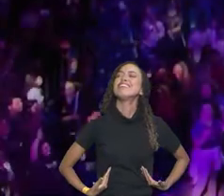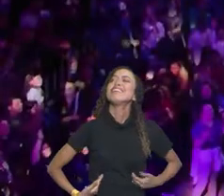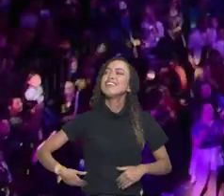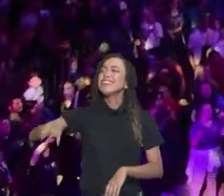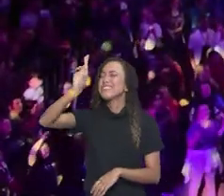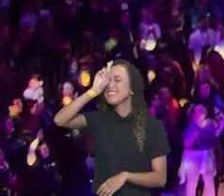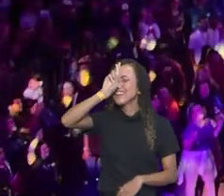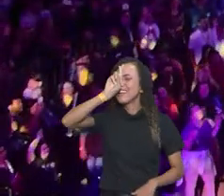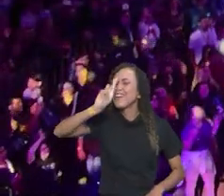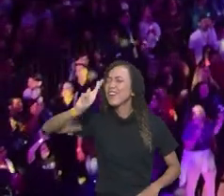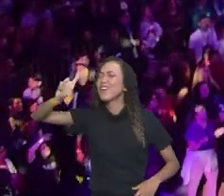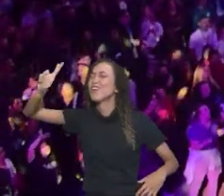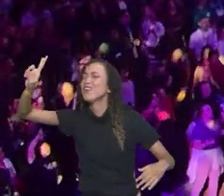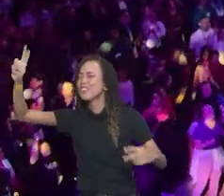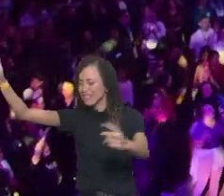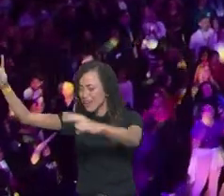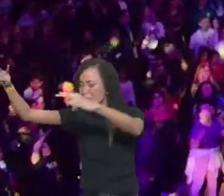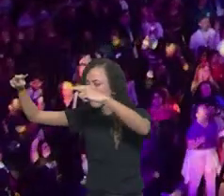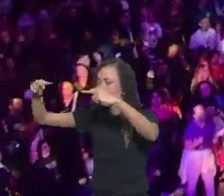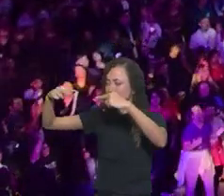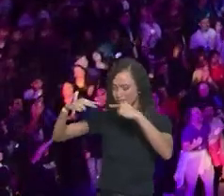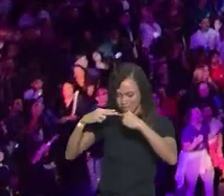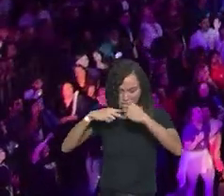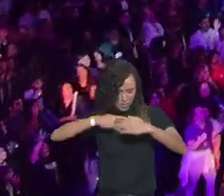mais uma vez